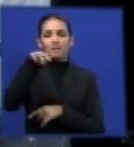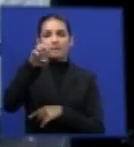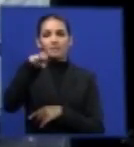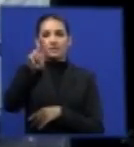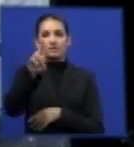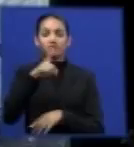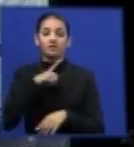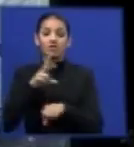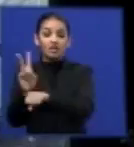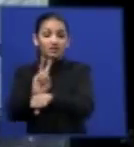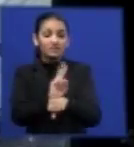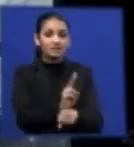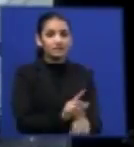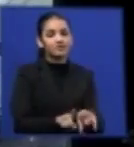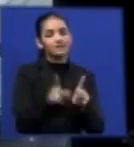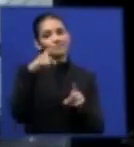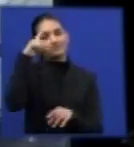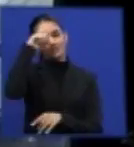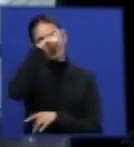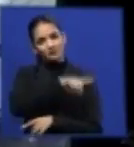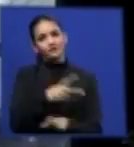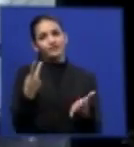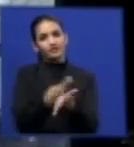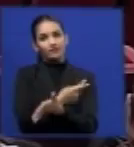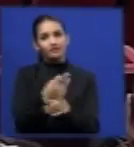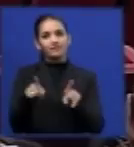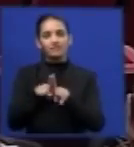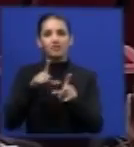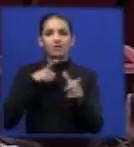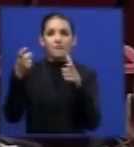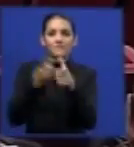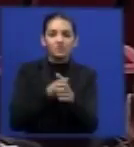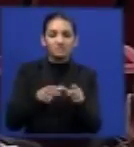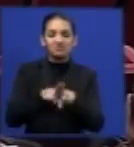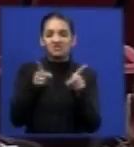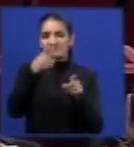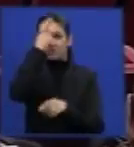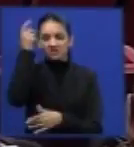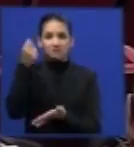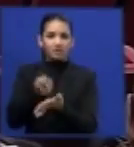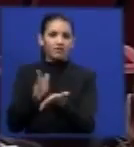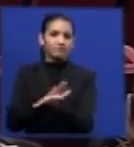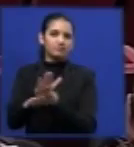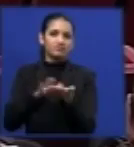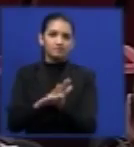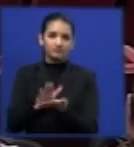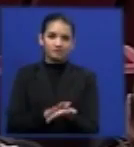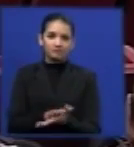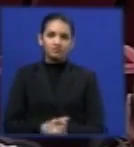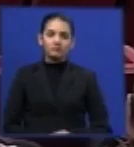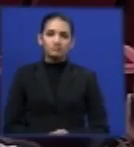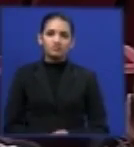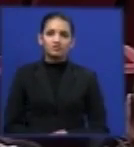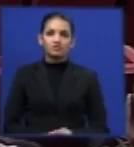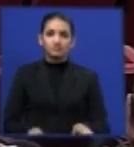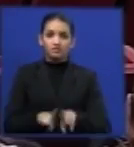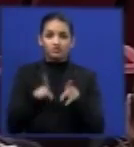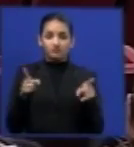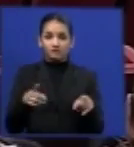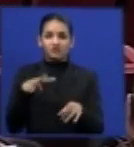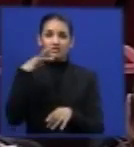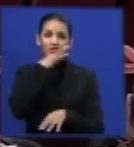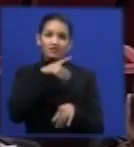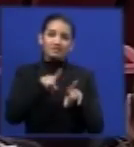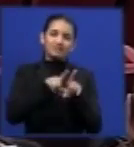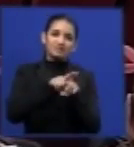ela é difícil multas São aplicadas são e muitas vezes elas não são pagas Então eu acho que esse é um doss raros casos